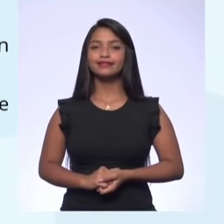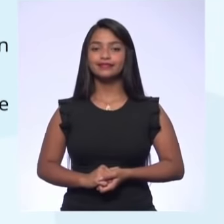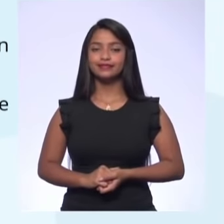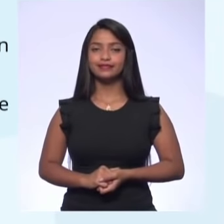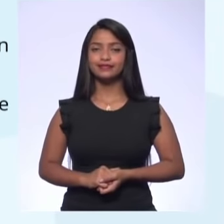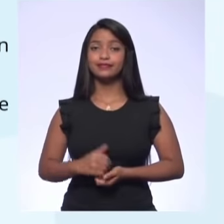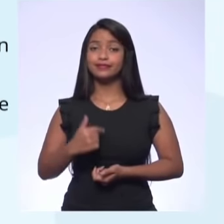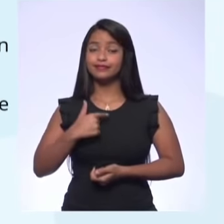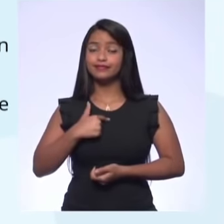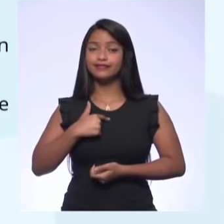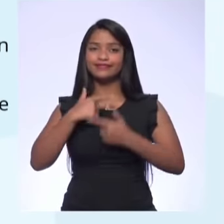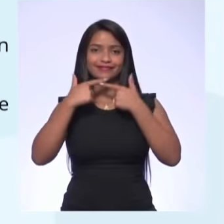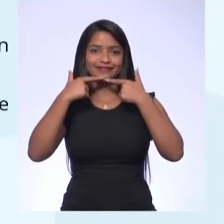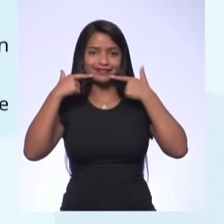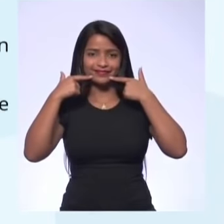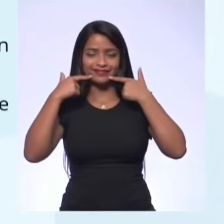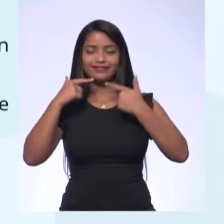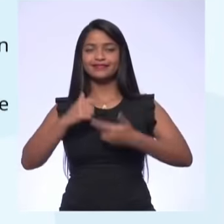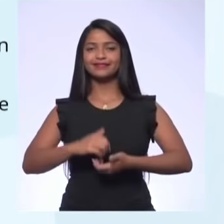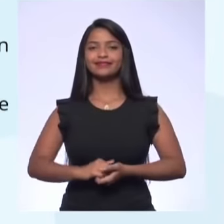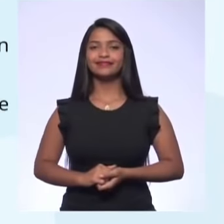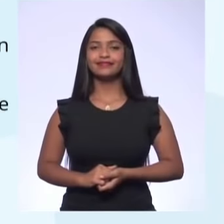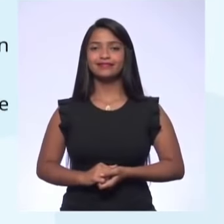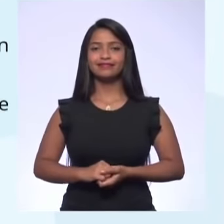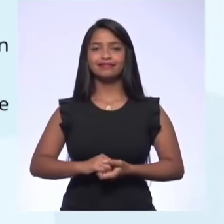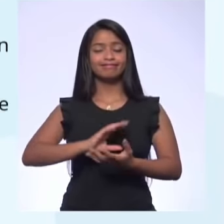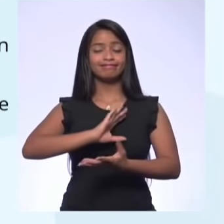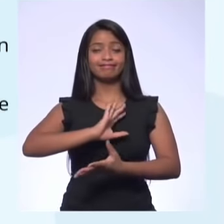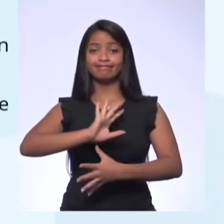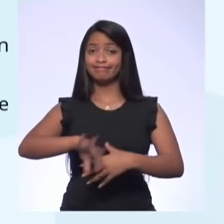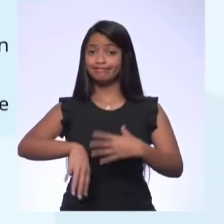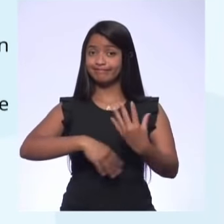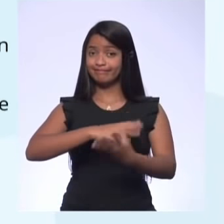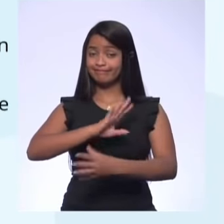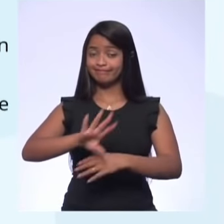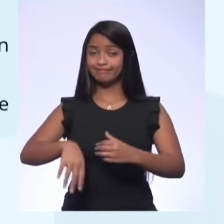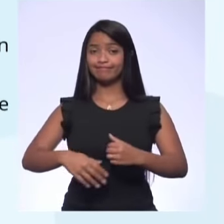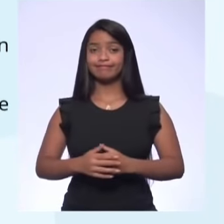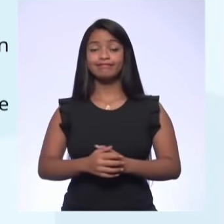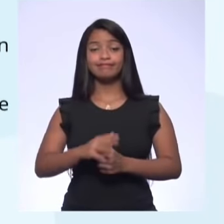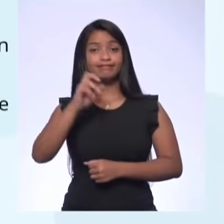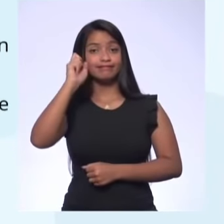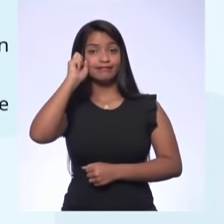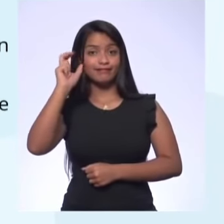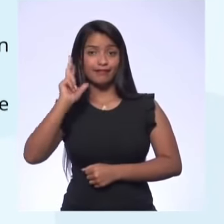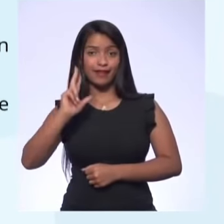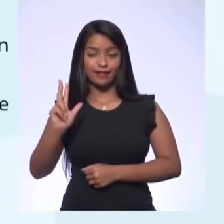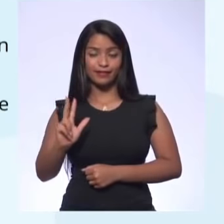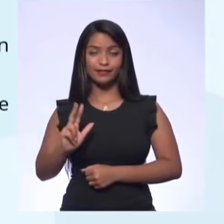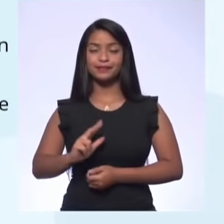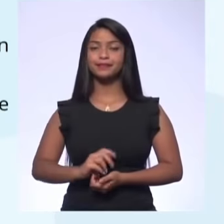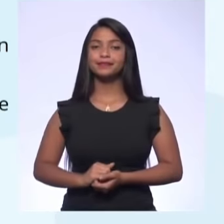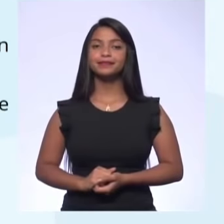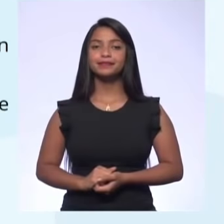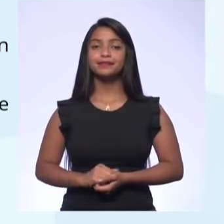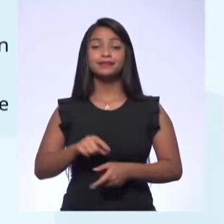sou simpático, unorganized, desorganizado, smart, esperto and talkative boy. e